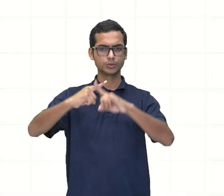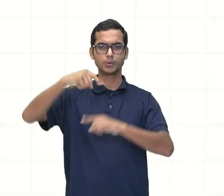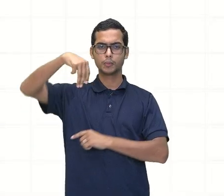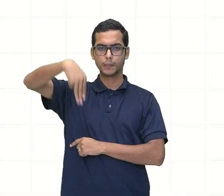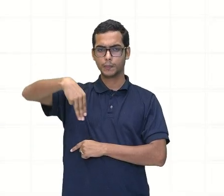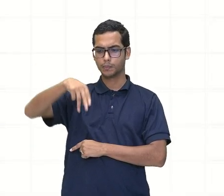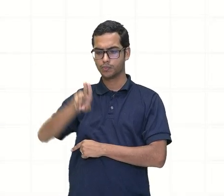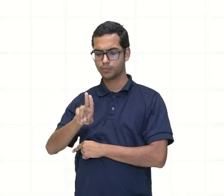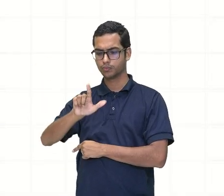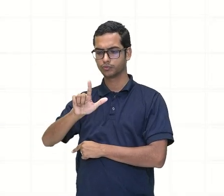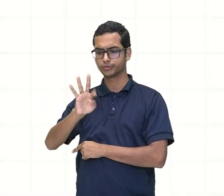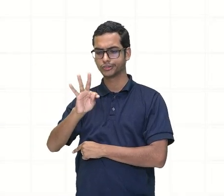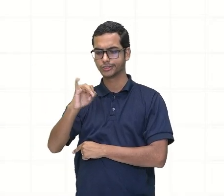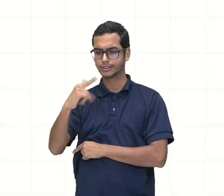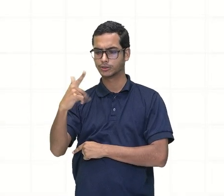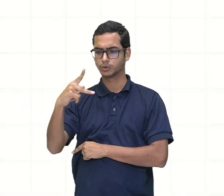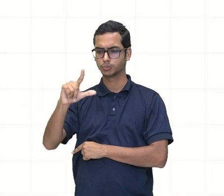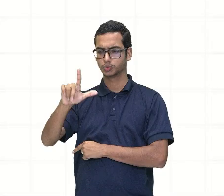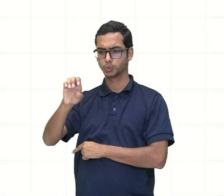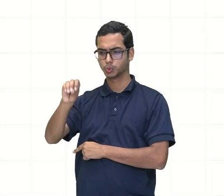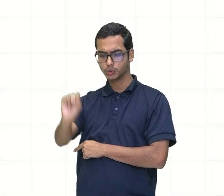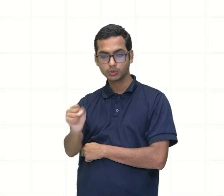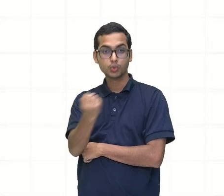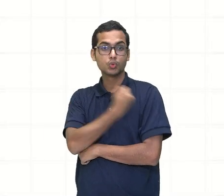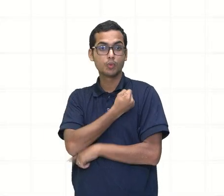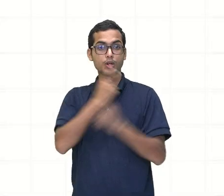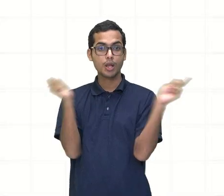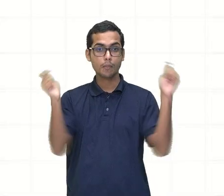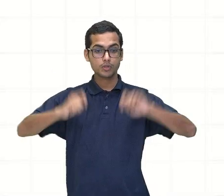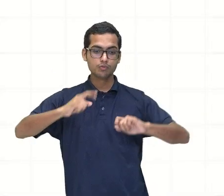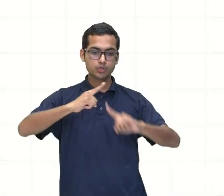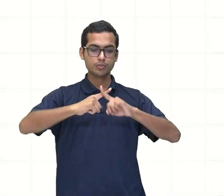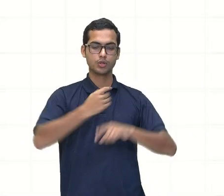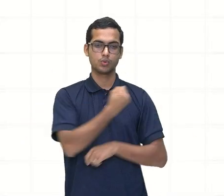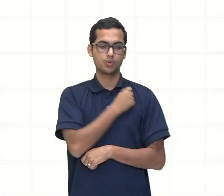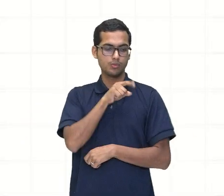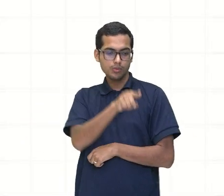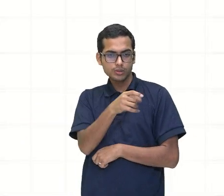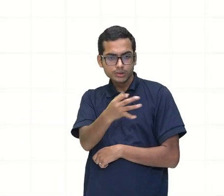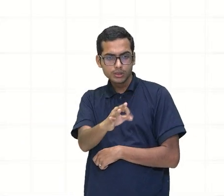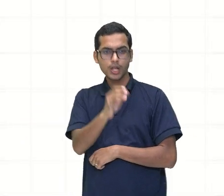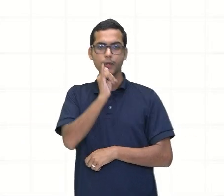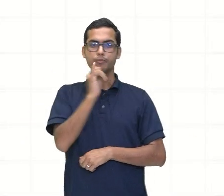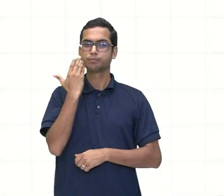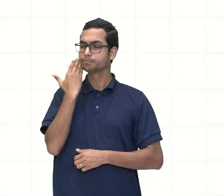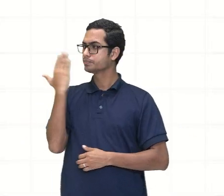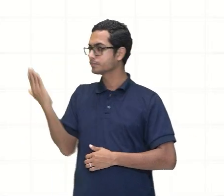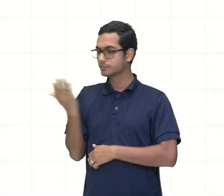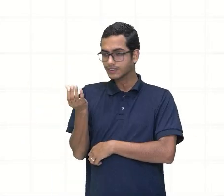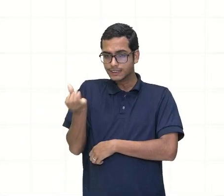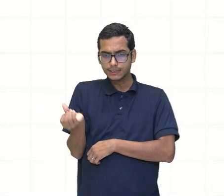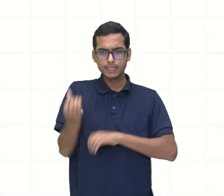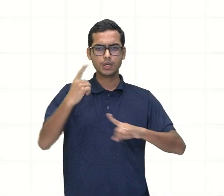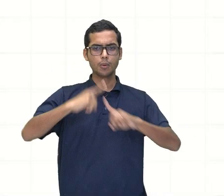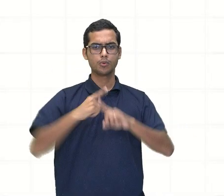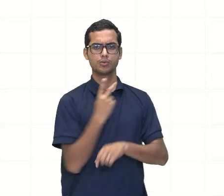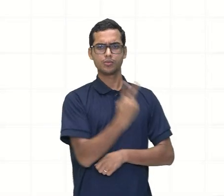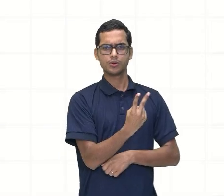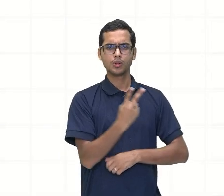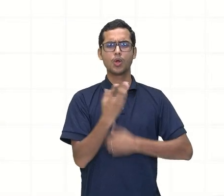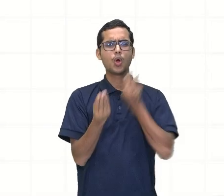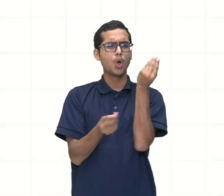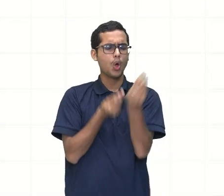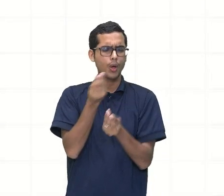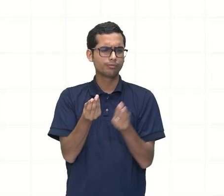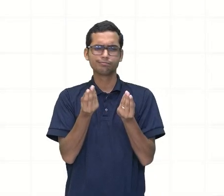de um número, tá bom? Então, aqui no nosso exemplo, 6 é um múltiplo de 2. Por que 6 é